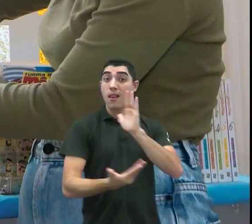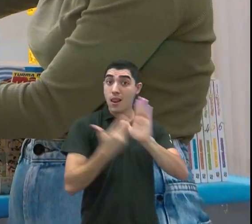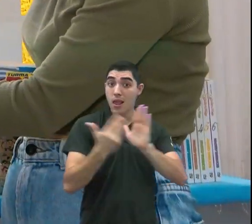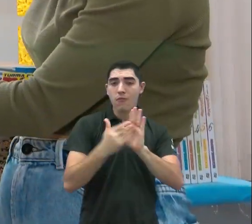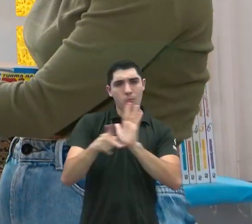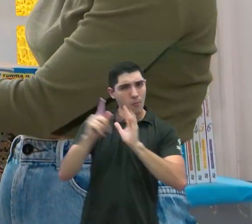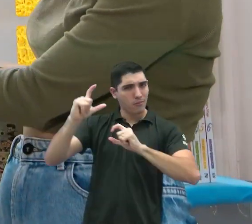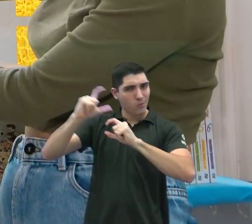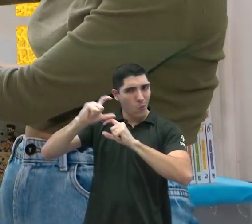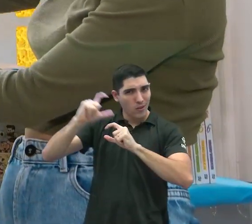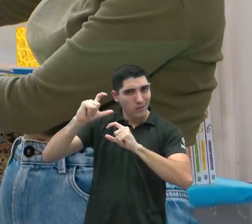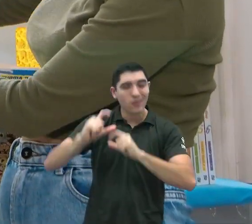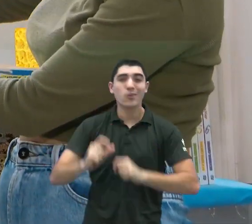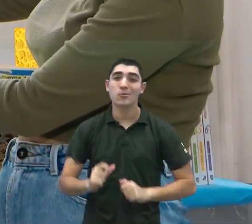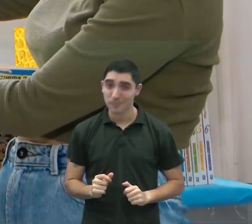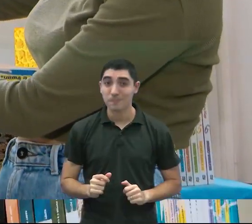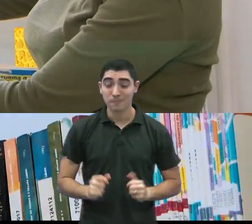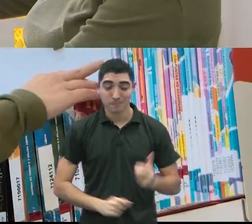quadrinhos,